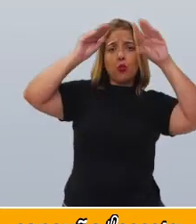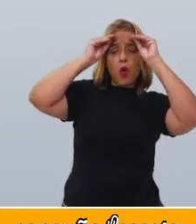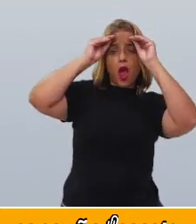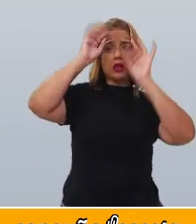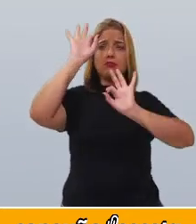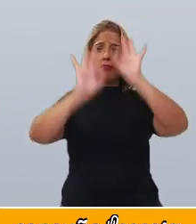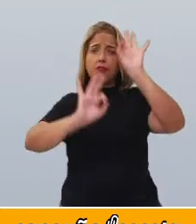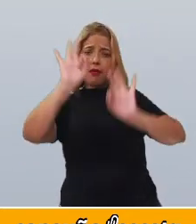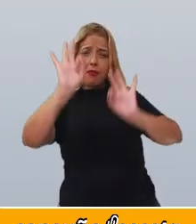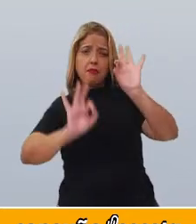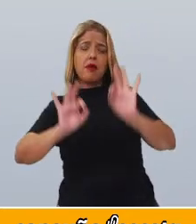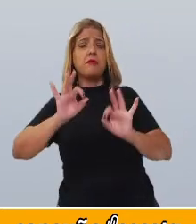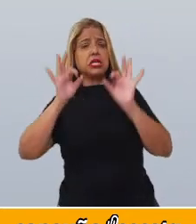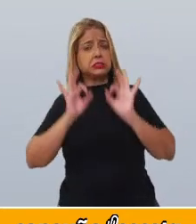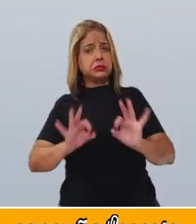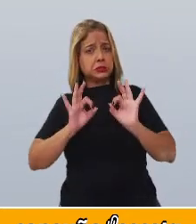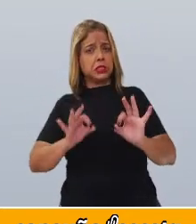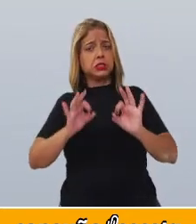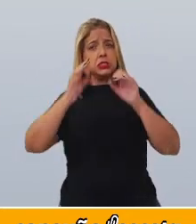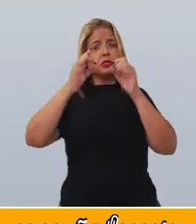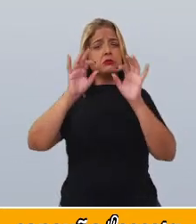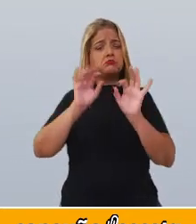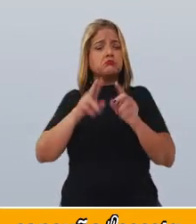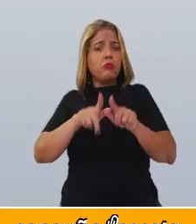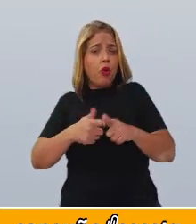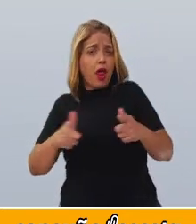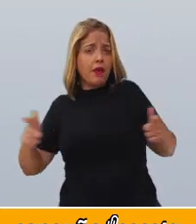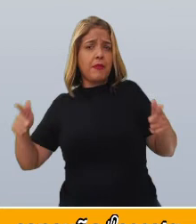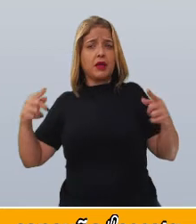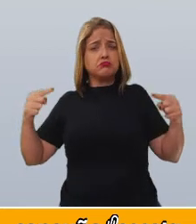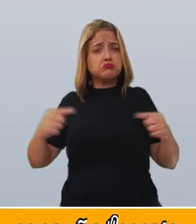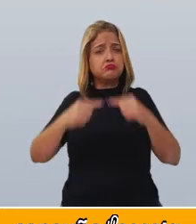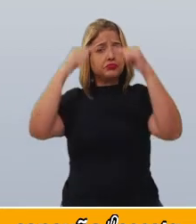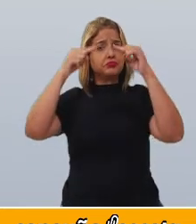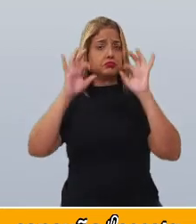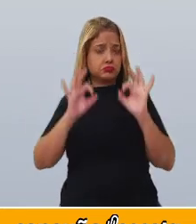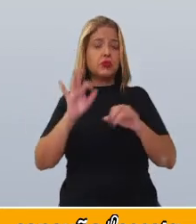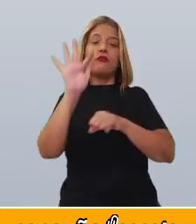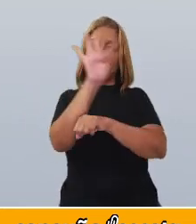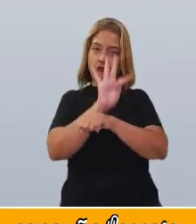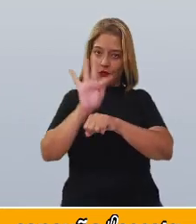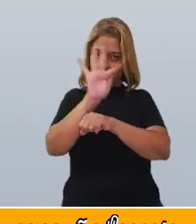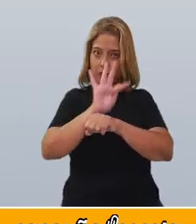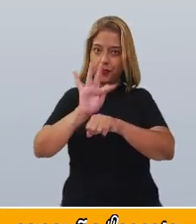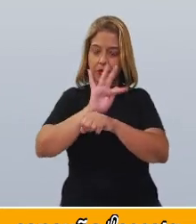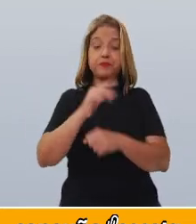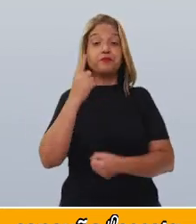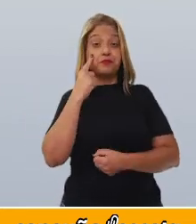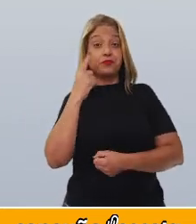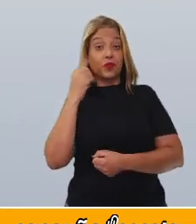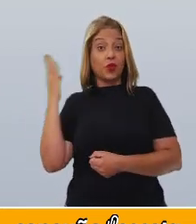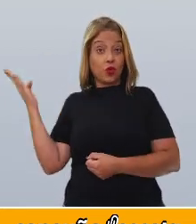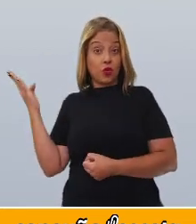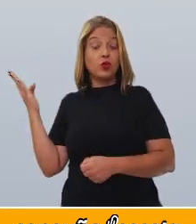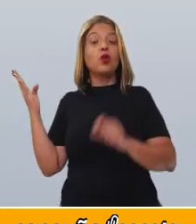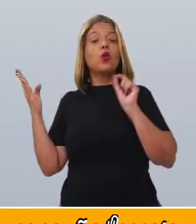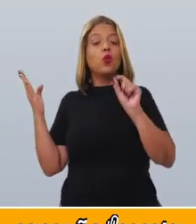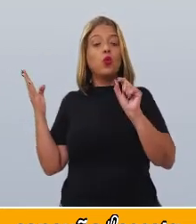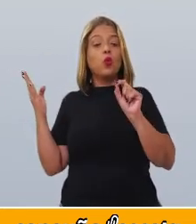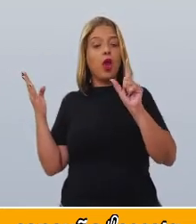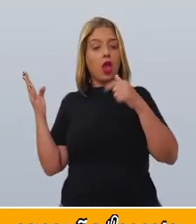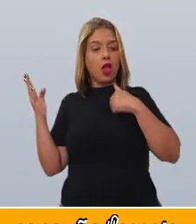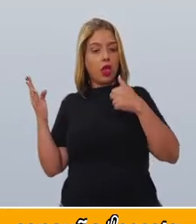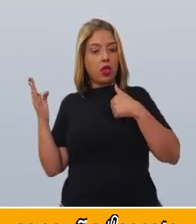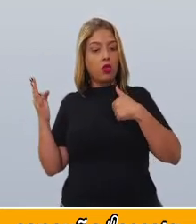mais rebuscada. É uma linguagem formal. Observe como o texto começa. Sirvo-me